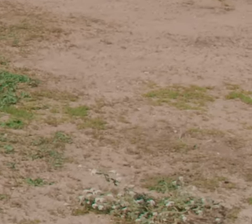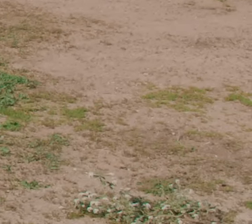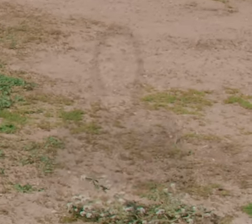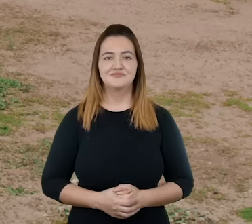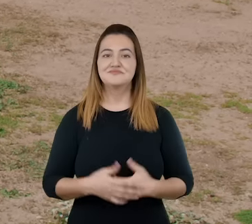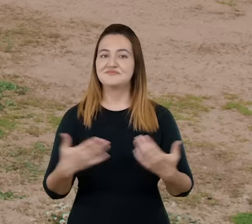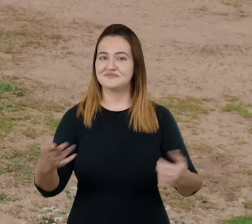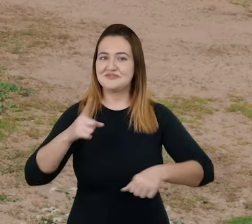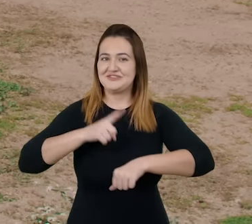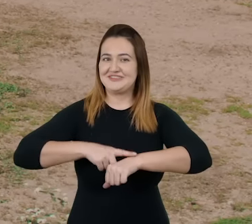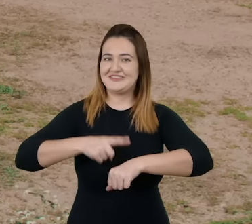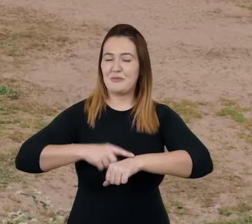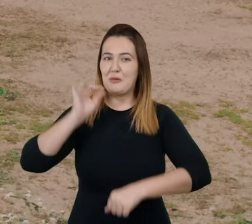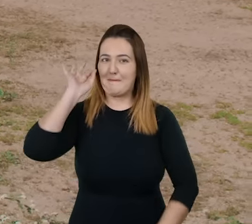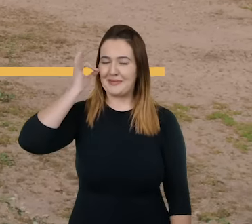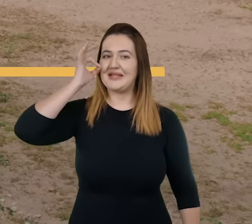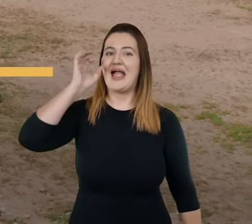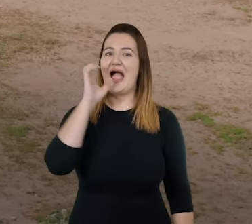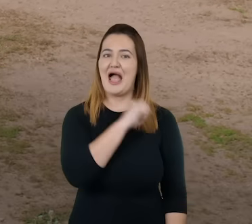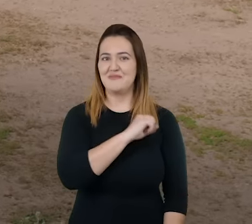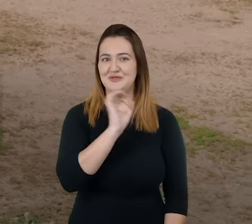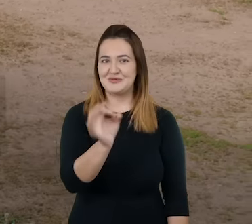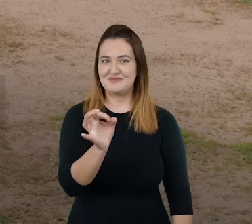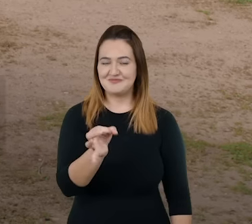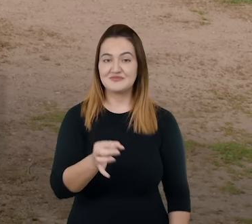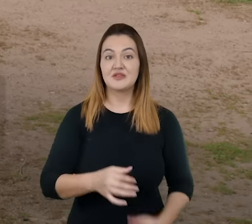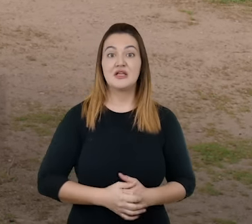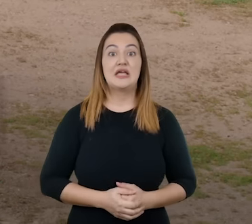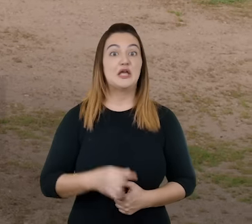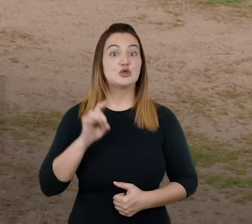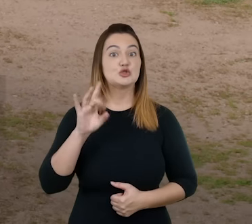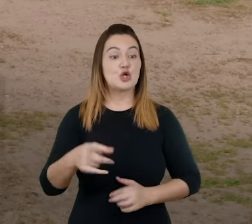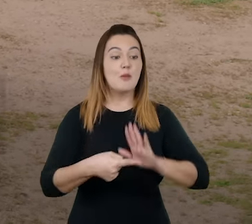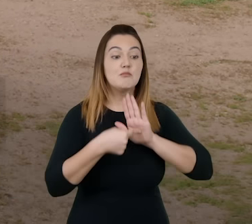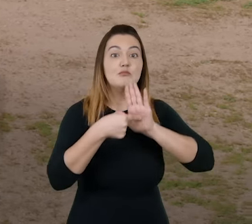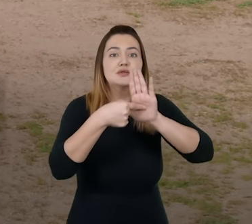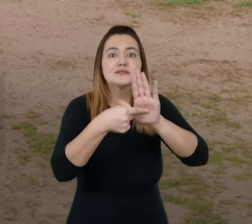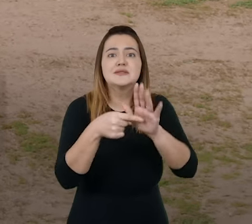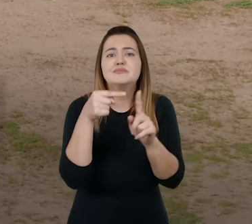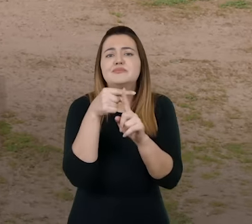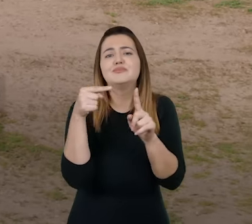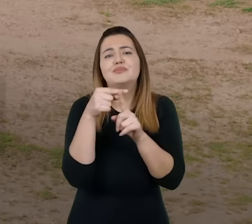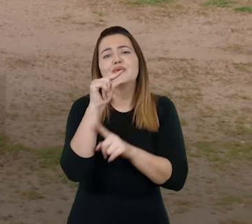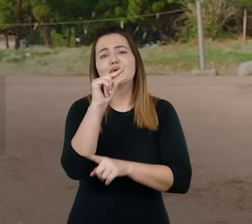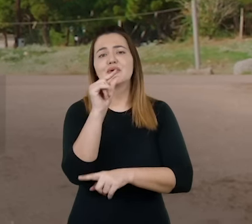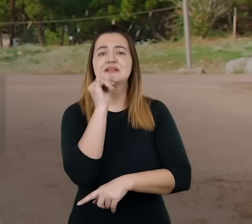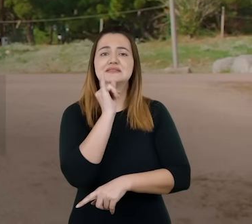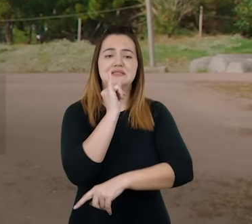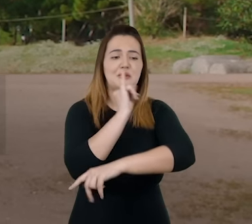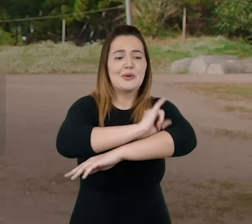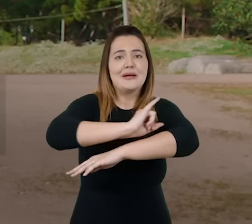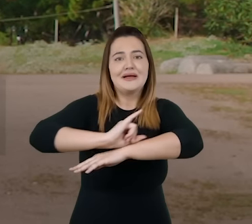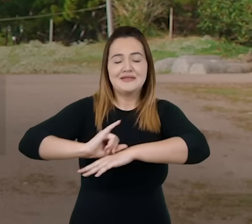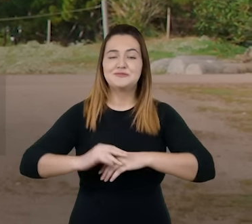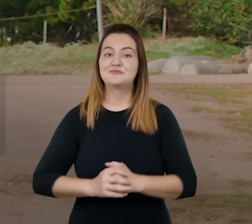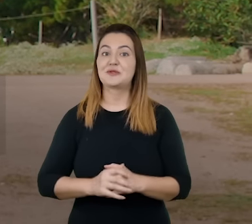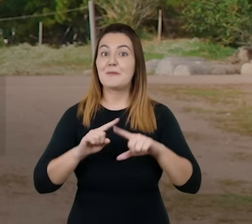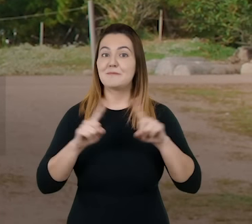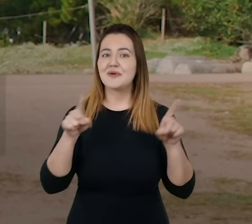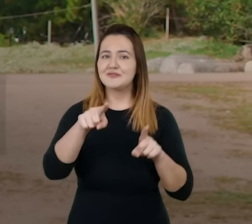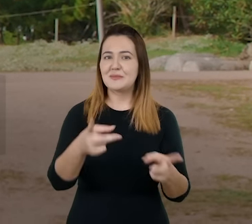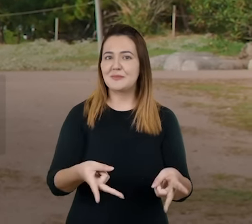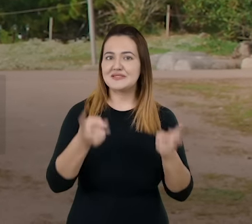Como o tempo passa rápido quando a gente vai ver uma coleção como essa. E olha que eu só mostrei para vocês alguns exemplares. Mas você já percebeu como eles